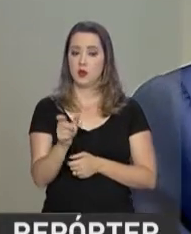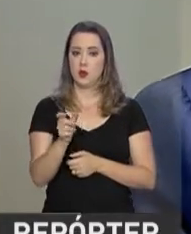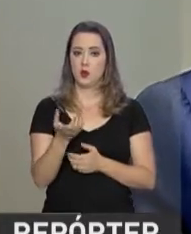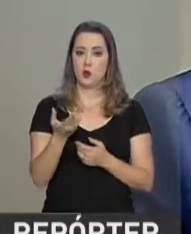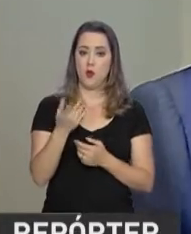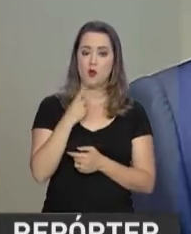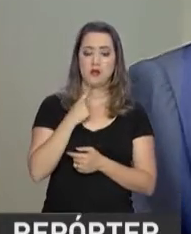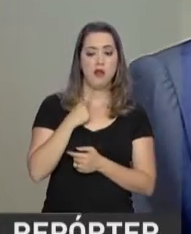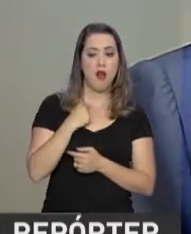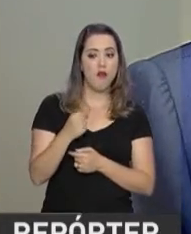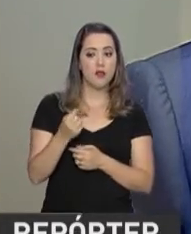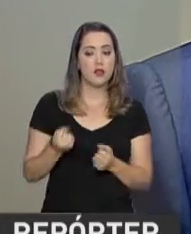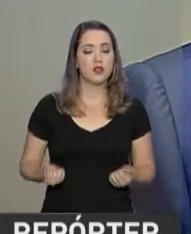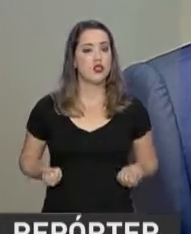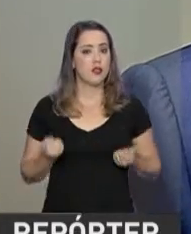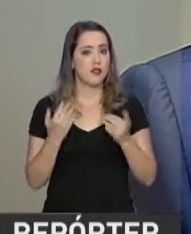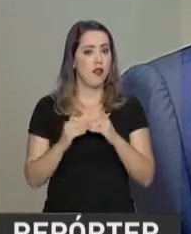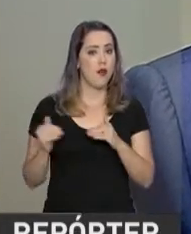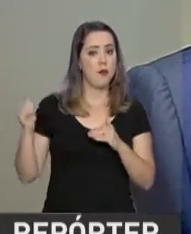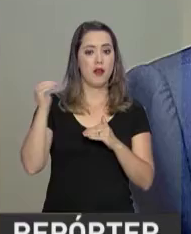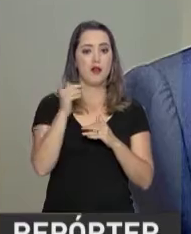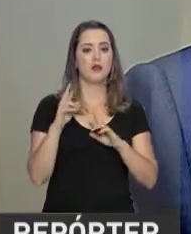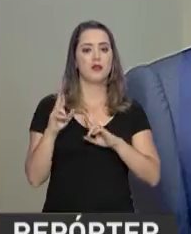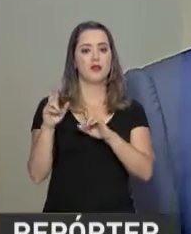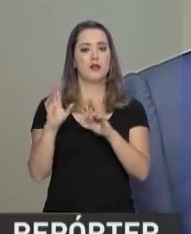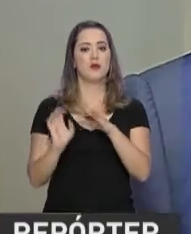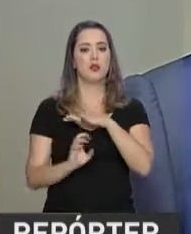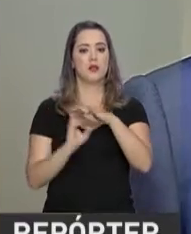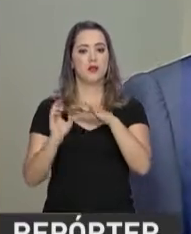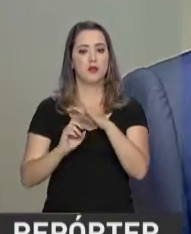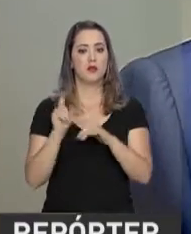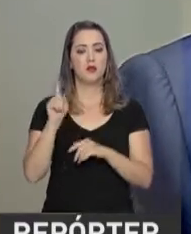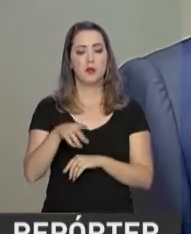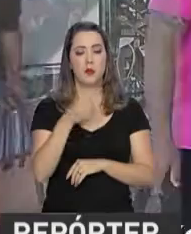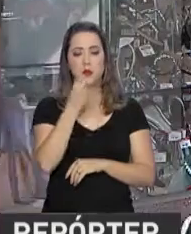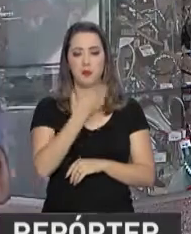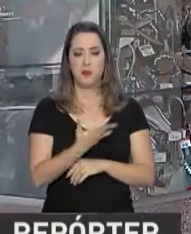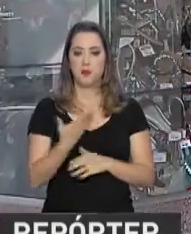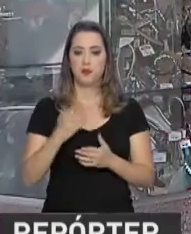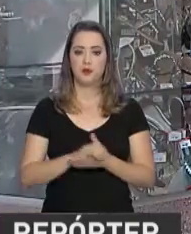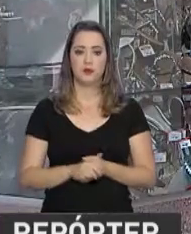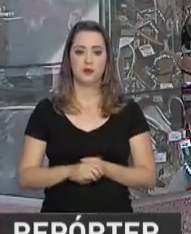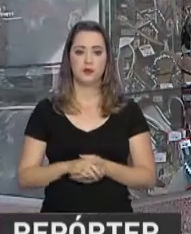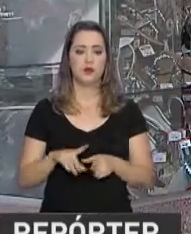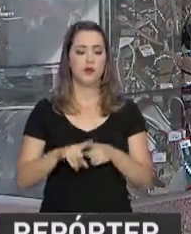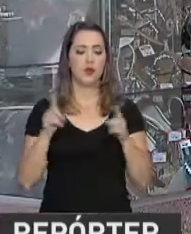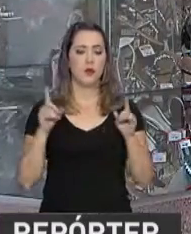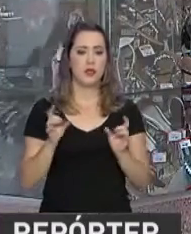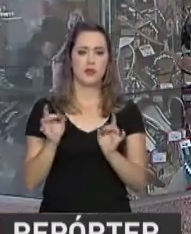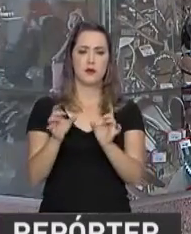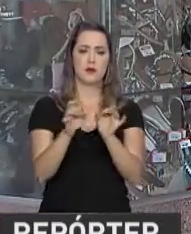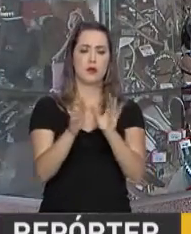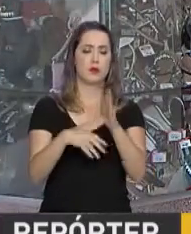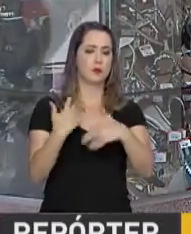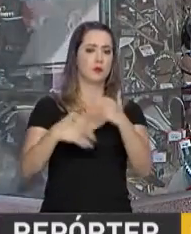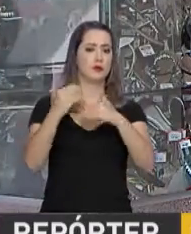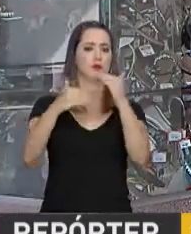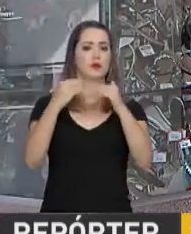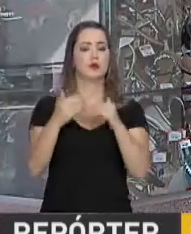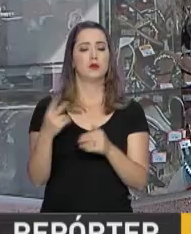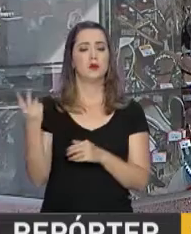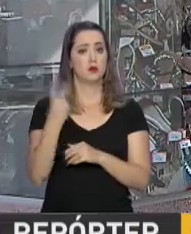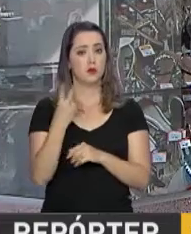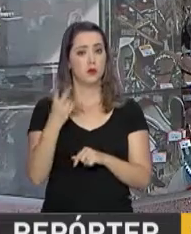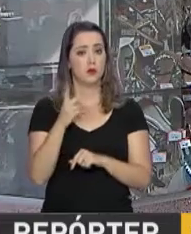desejo de gastar é maior o que espera o empresário então é um bom sinal mas não é só o volume de vendas se crescerá na